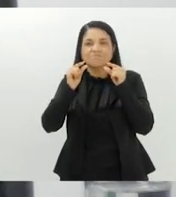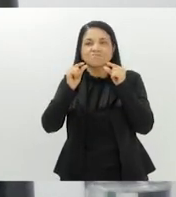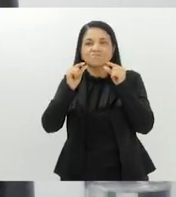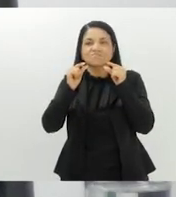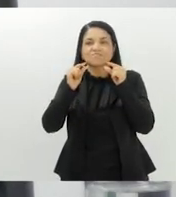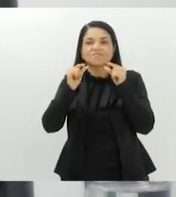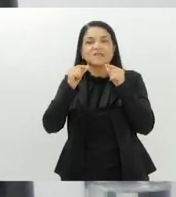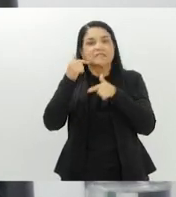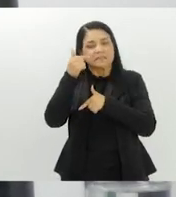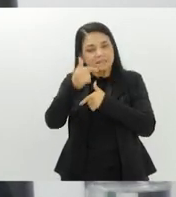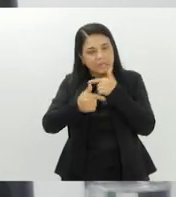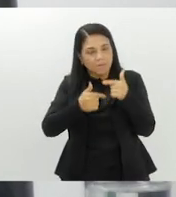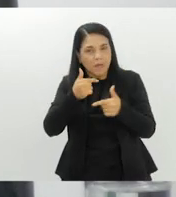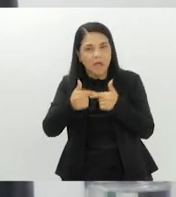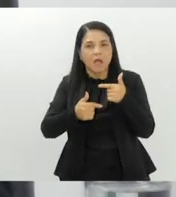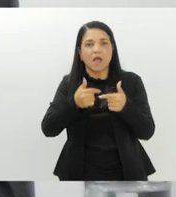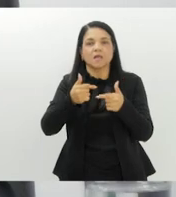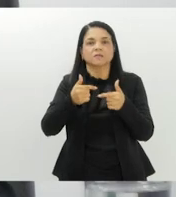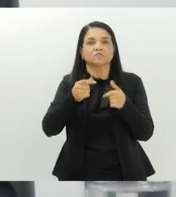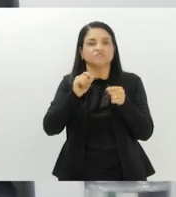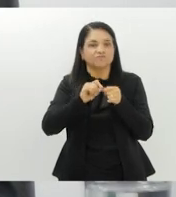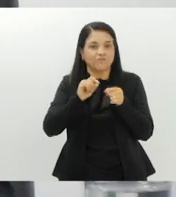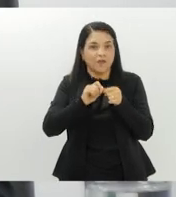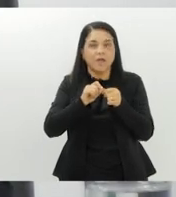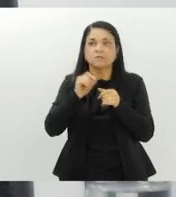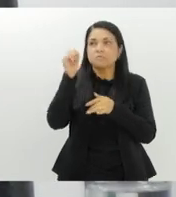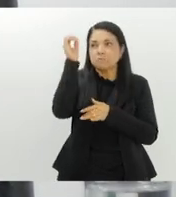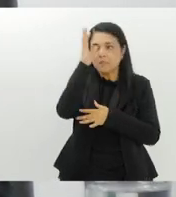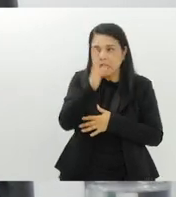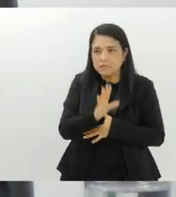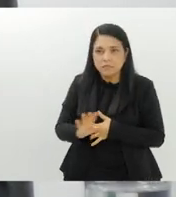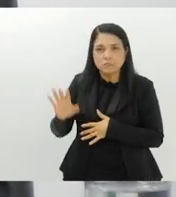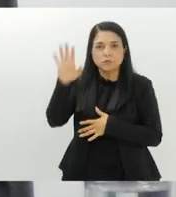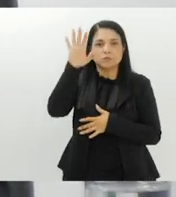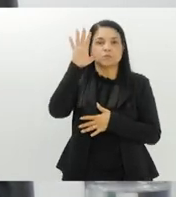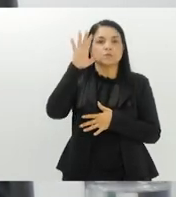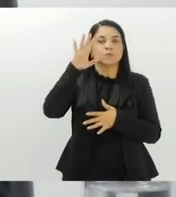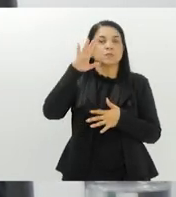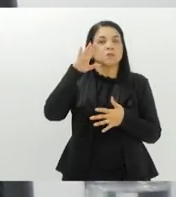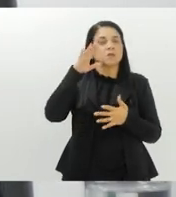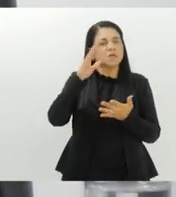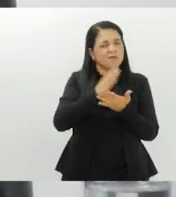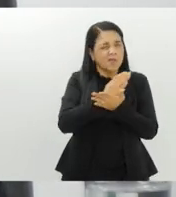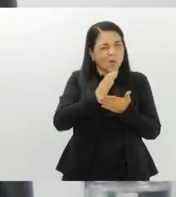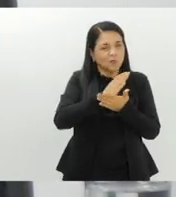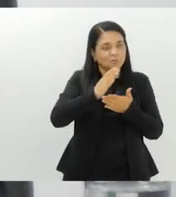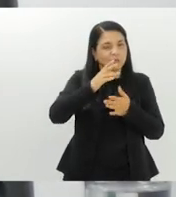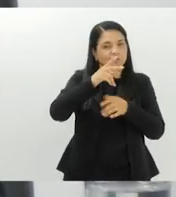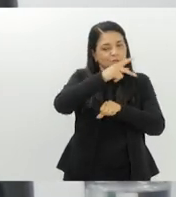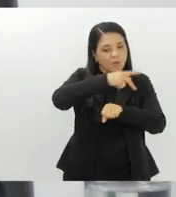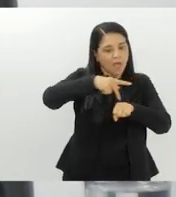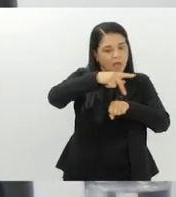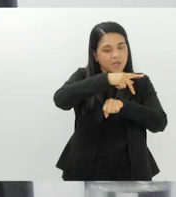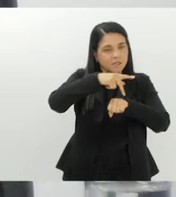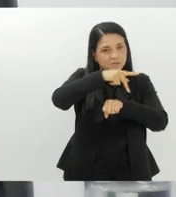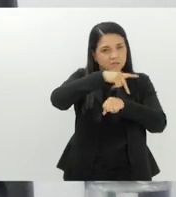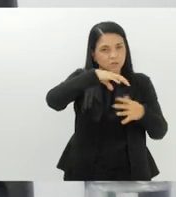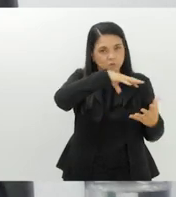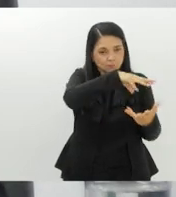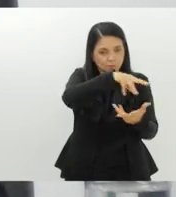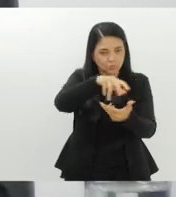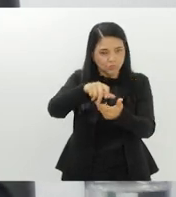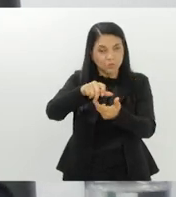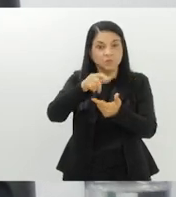faz esse trabalho para todo o Brasil e alguns países, né, do exterior de